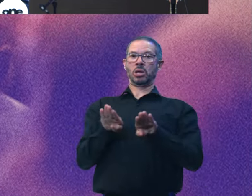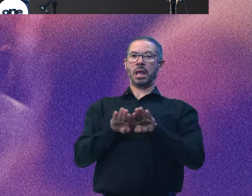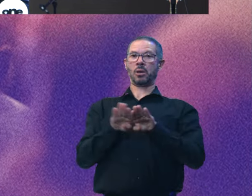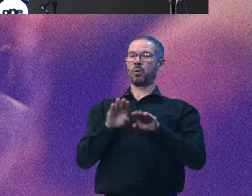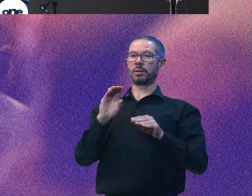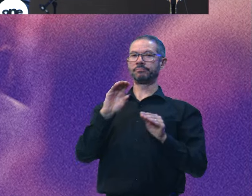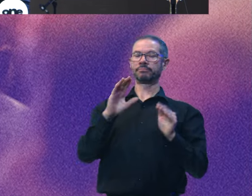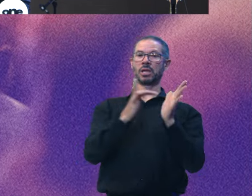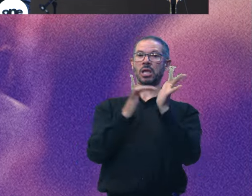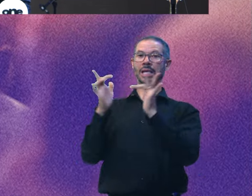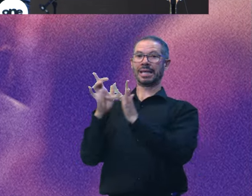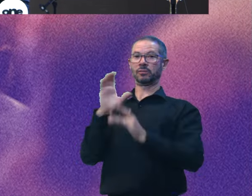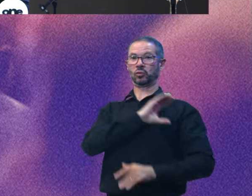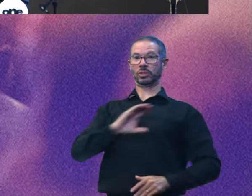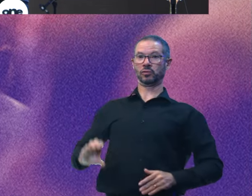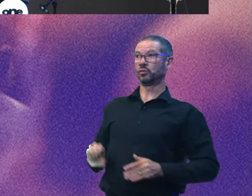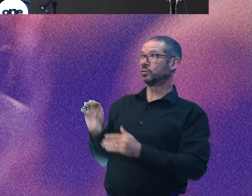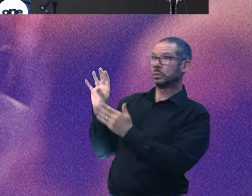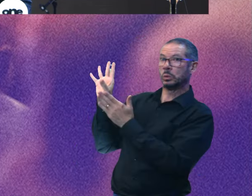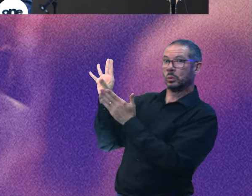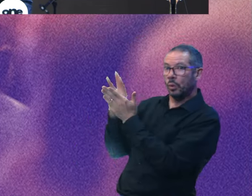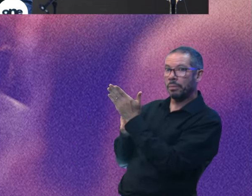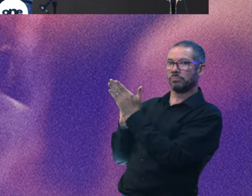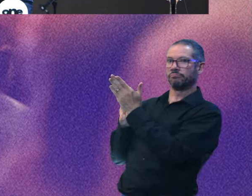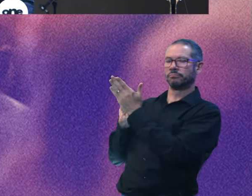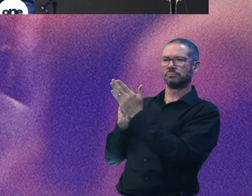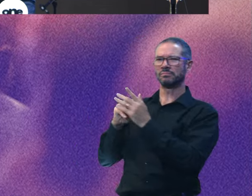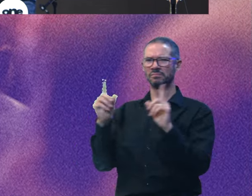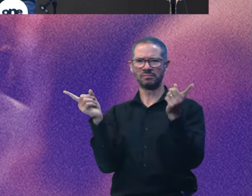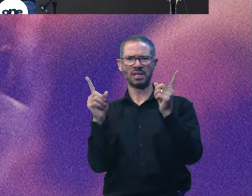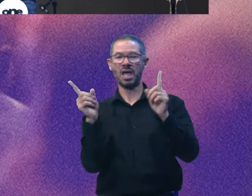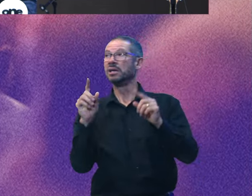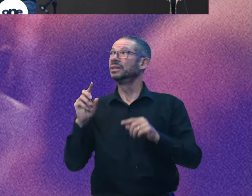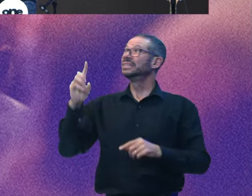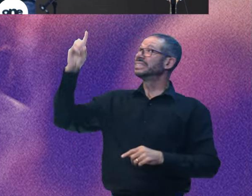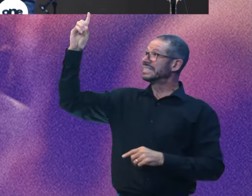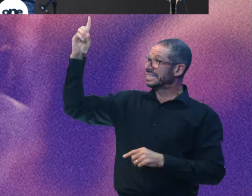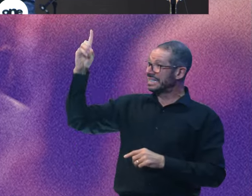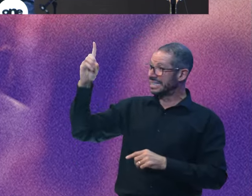por Cristo Jesus. Embora sendo Deus, não considerou